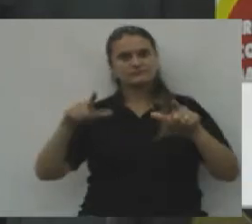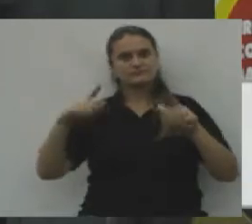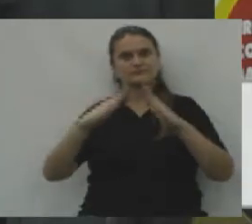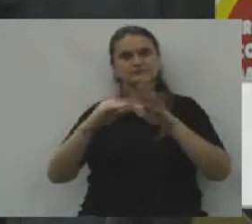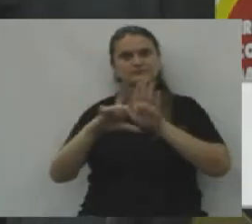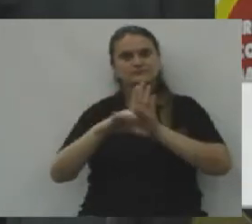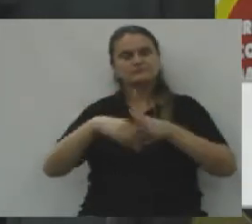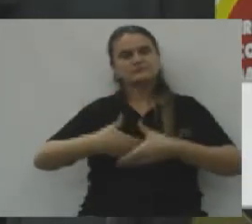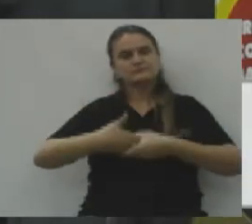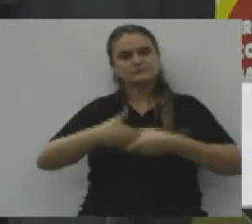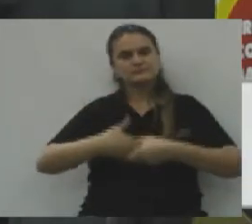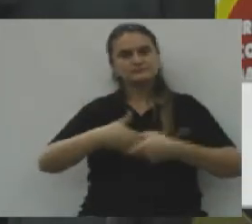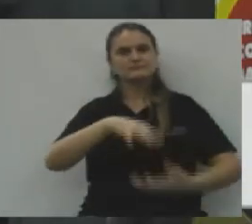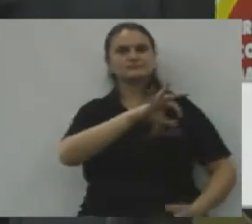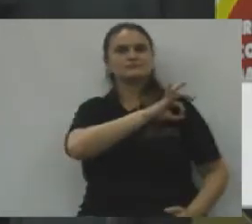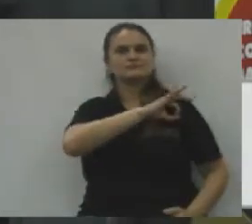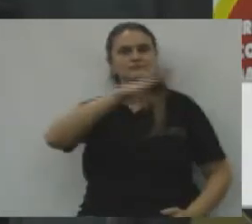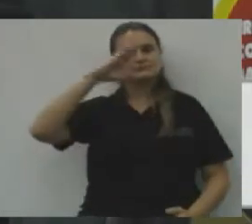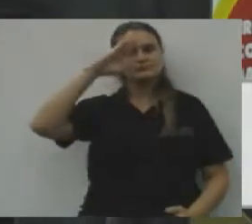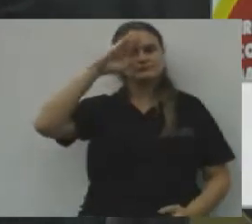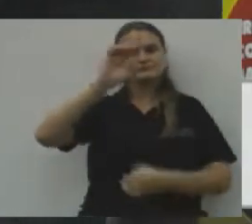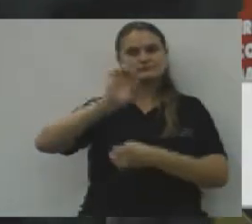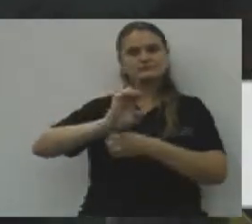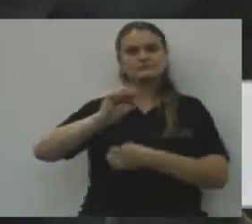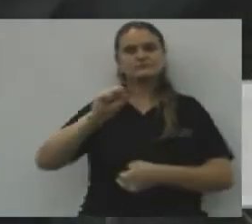Leis. Parabéns à Polícia Militar de Santa Catarina.